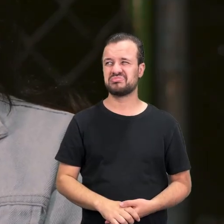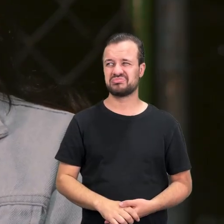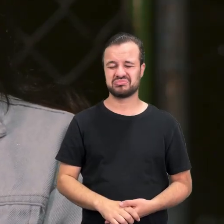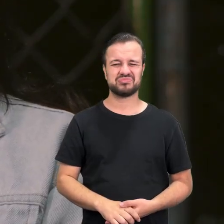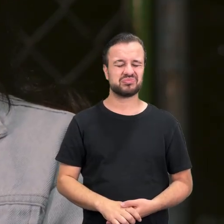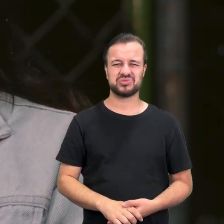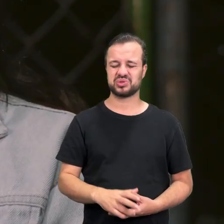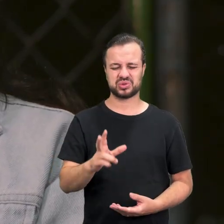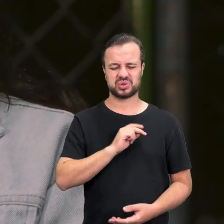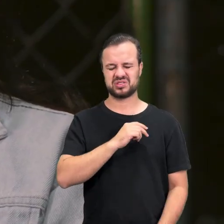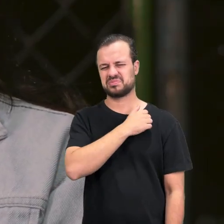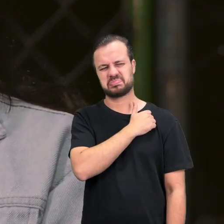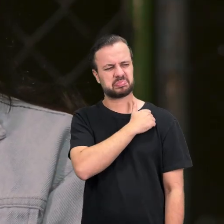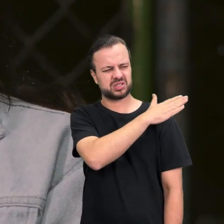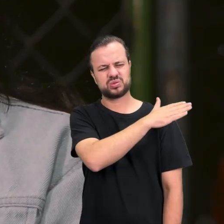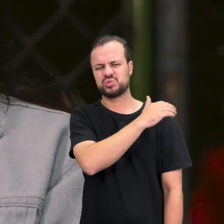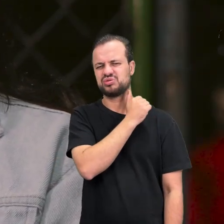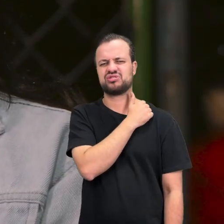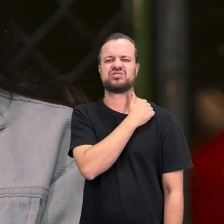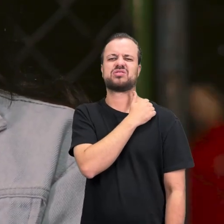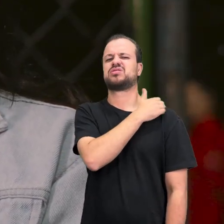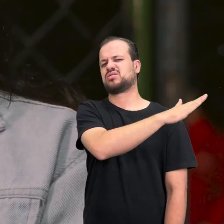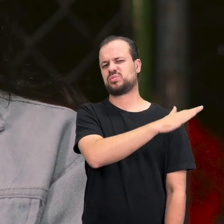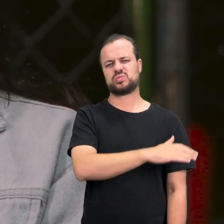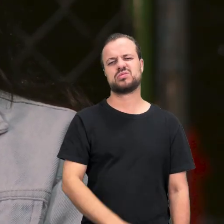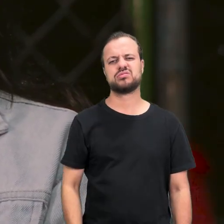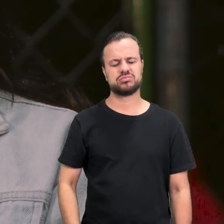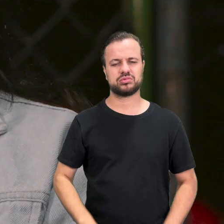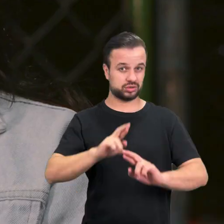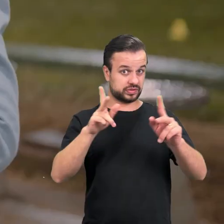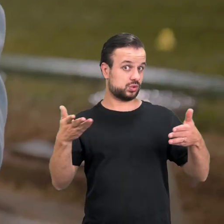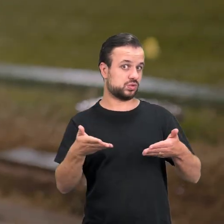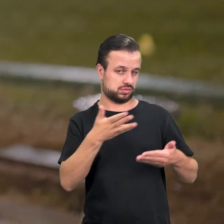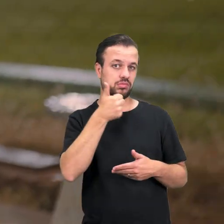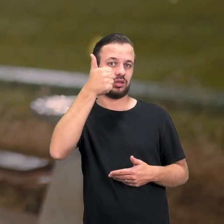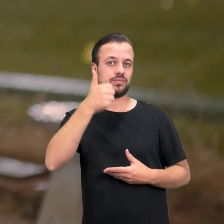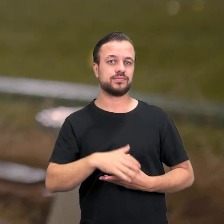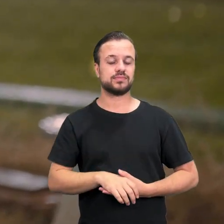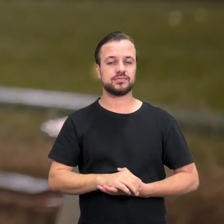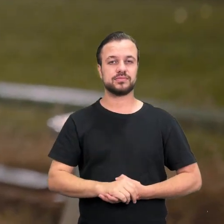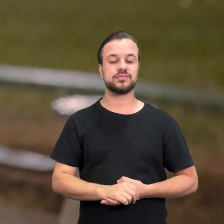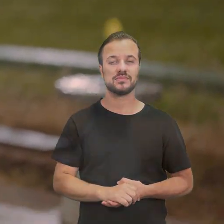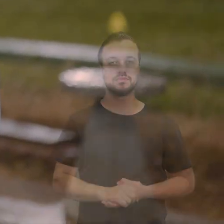Era muito, meio preconceito, né? Não tinha como é hoje, assim.